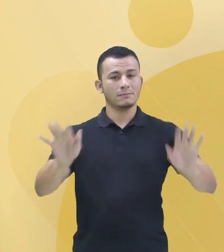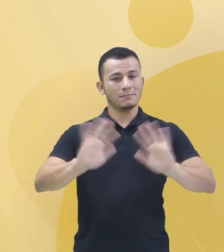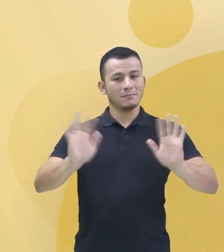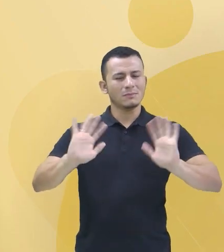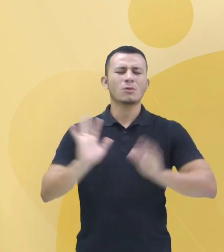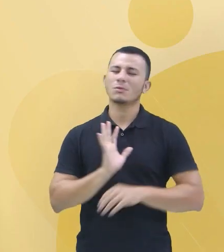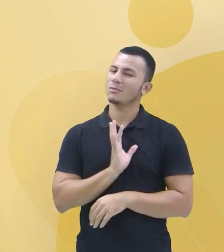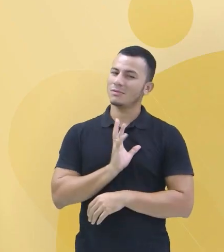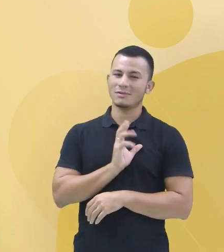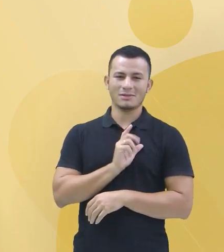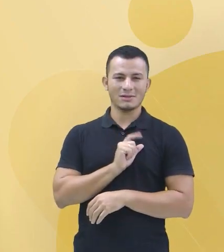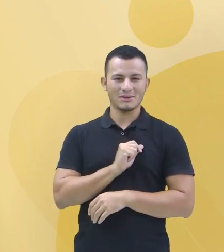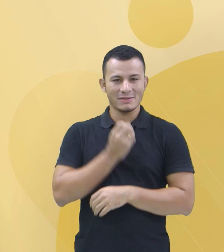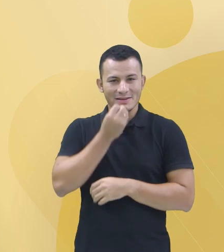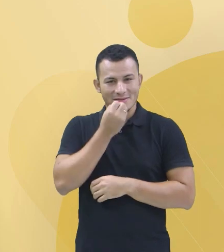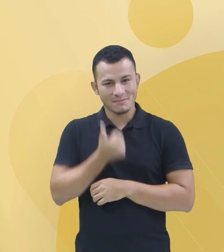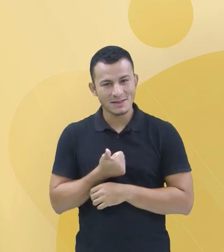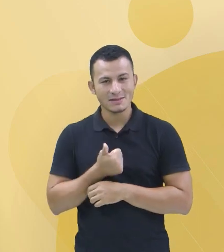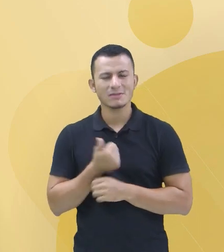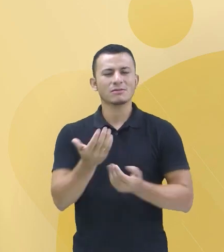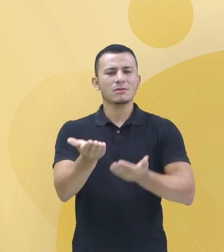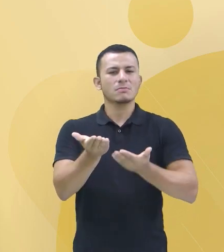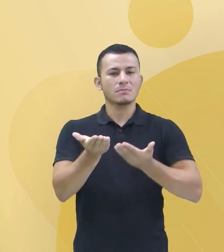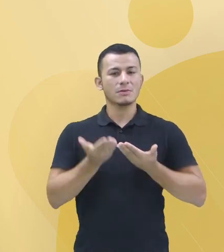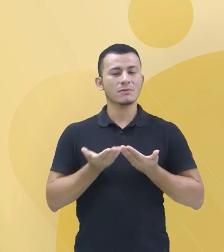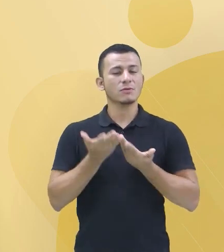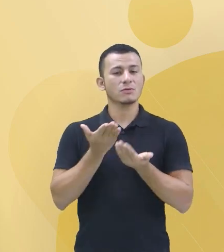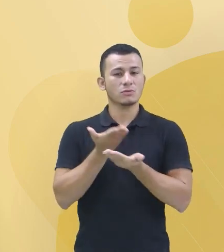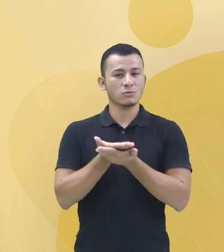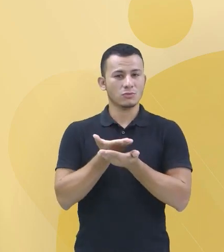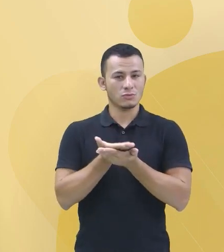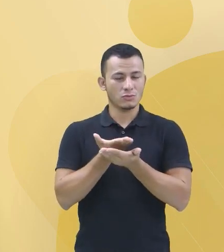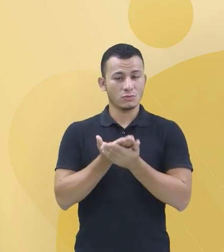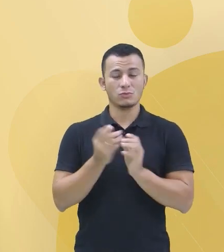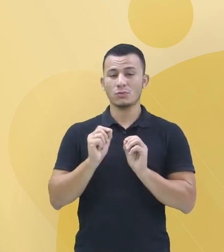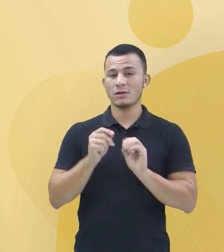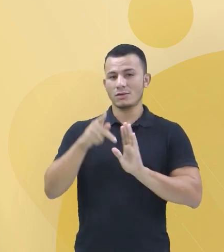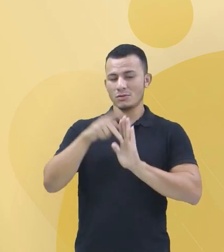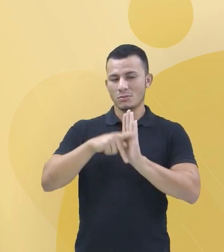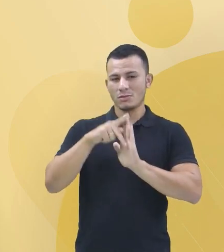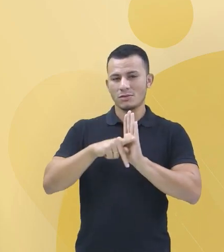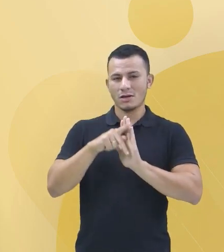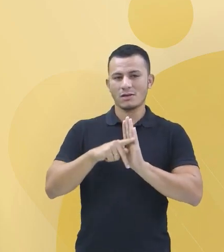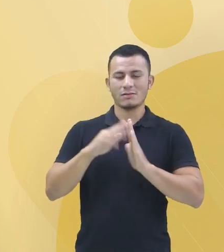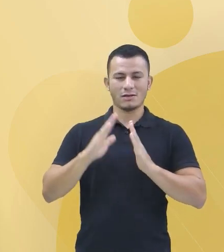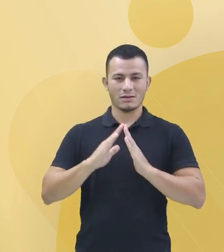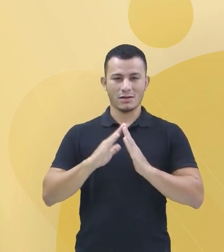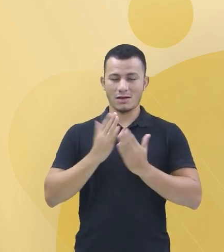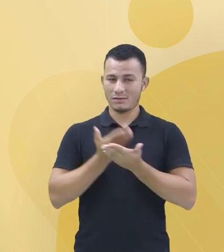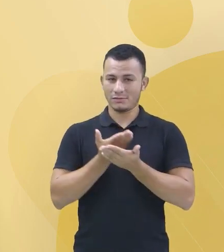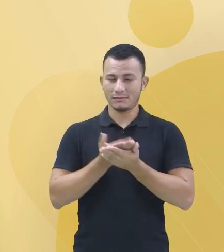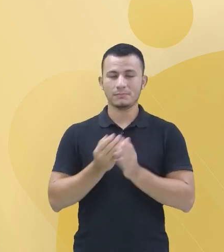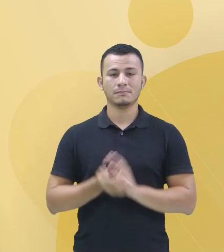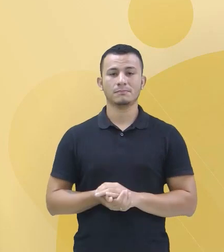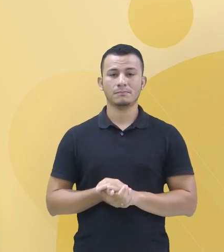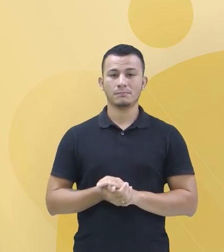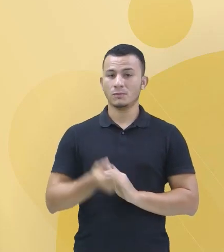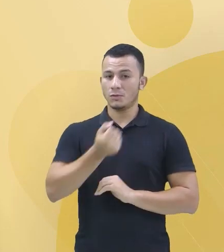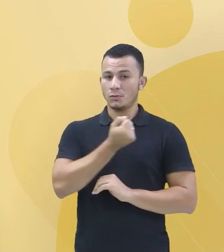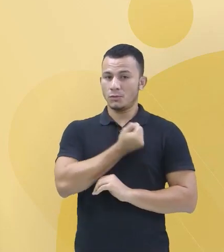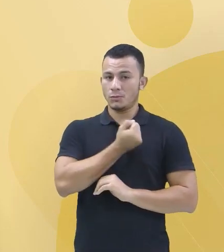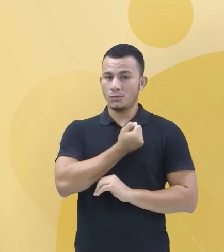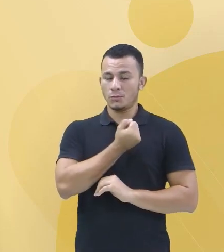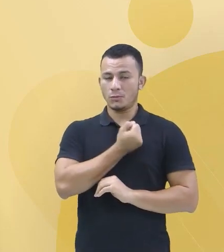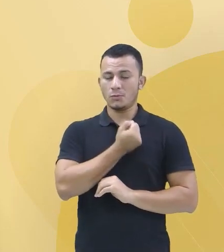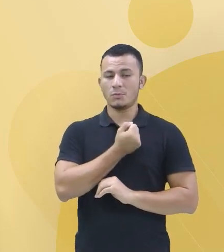Olá, meus amores, tudo bem? Seja bem-vindo a mais uma ação do projeto Aula em Casa. Essa é a nossa aula